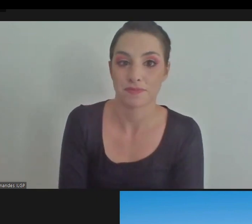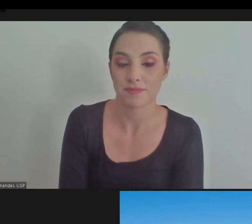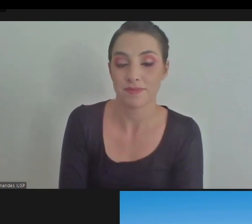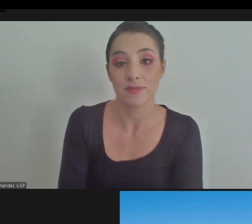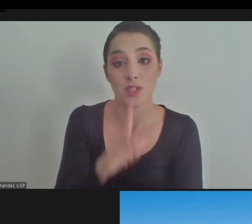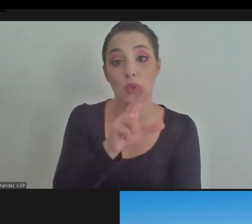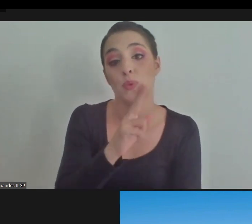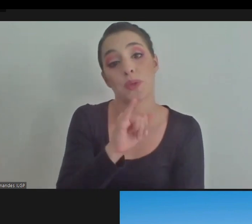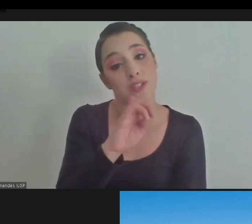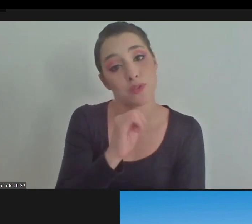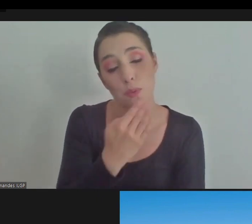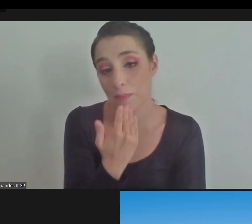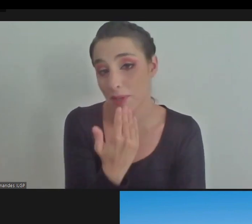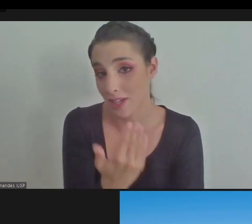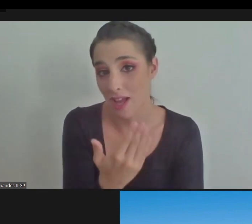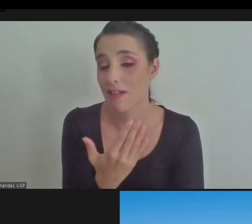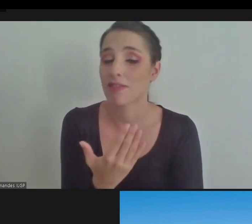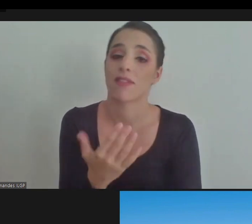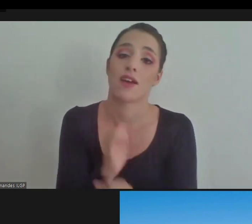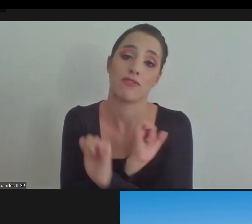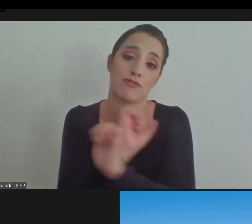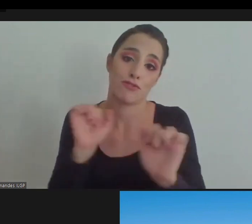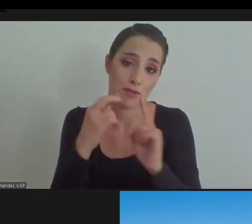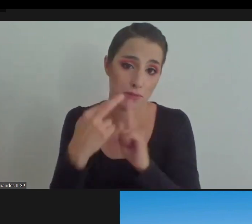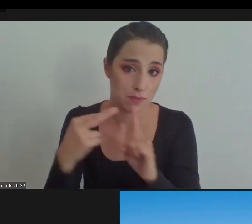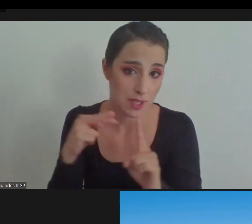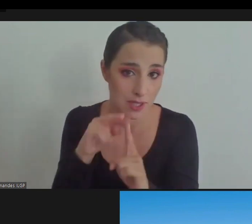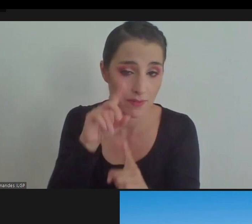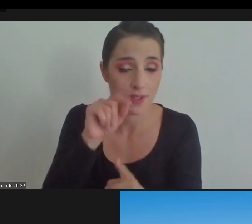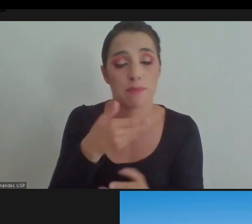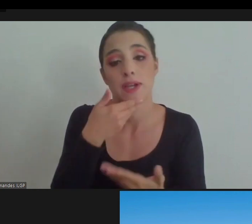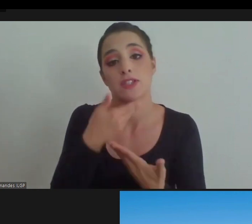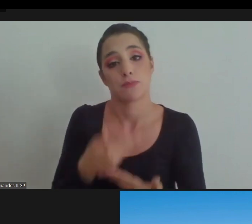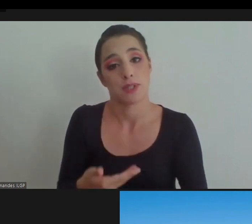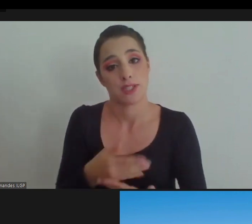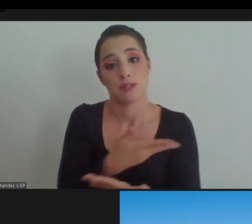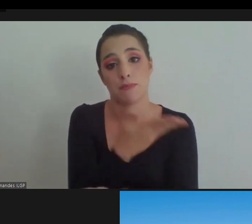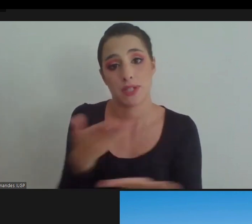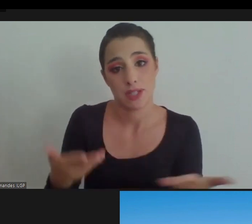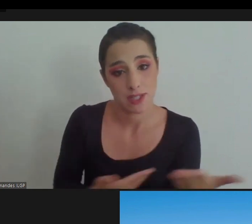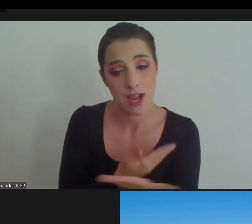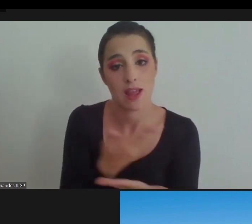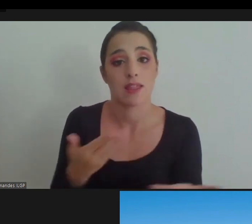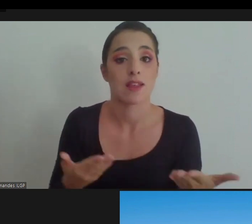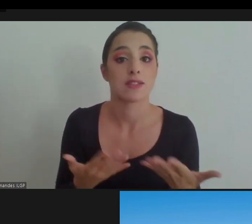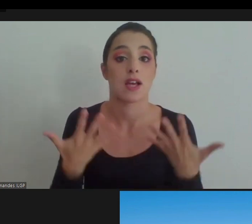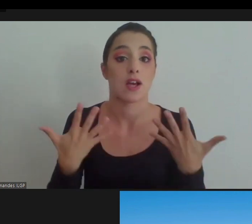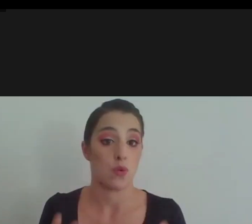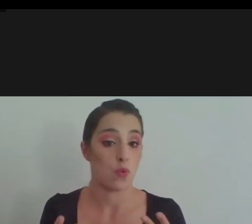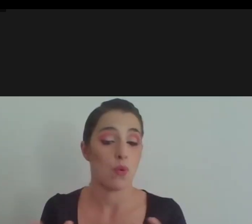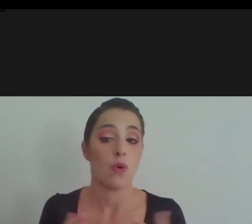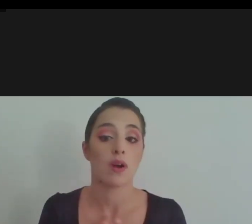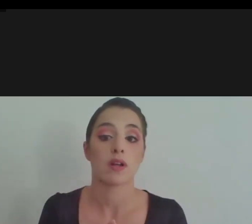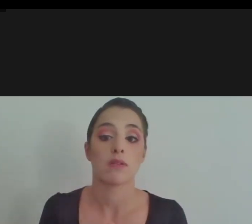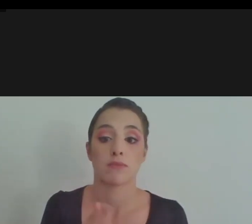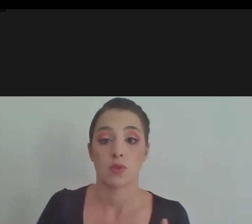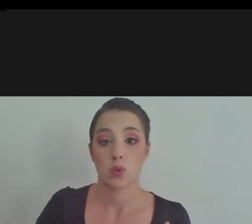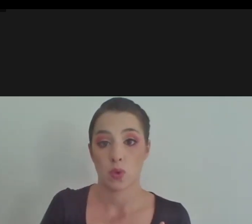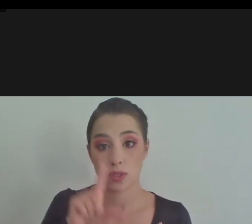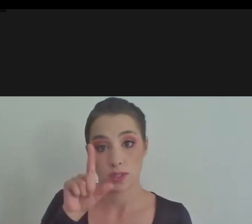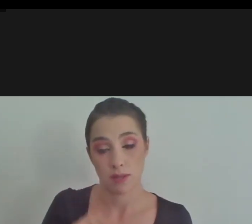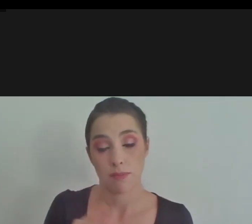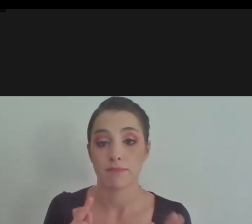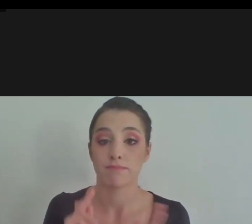Luís, muito obrigada pelas perspectivas e experiências partilhadas. E agora vamos até São